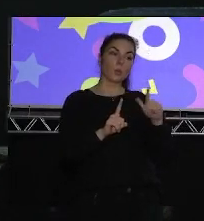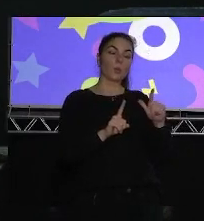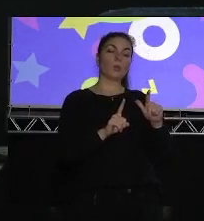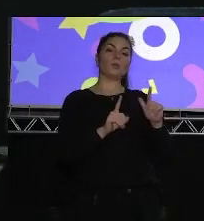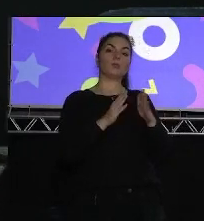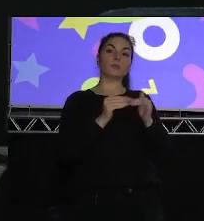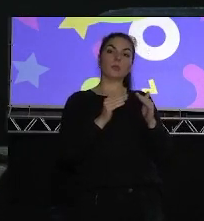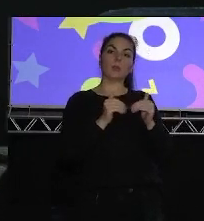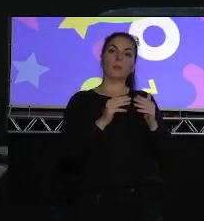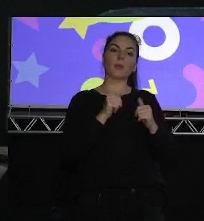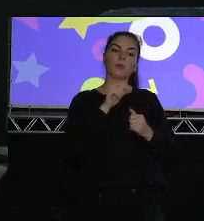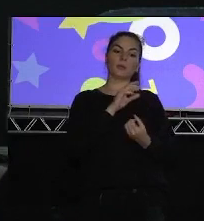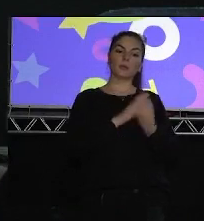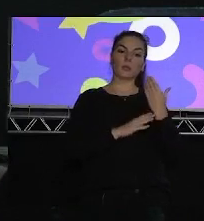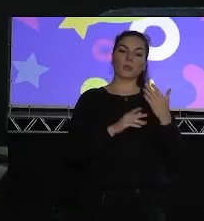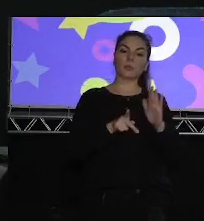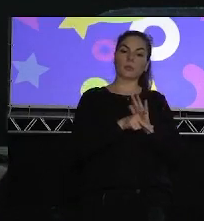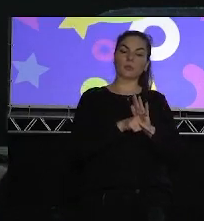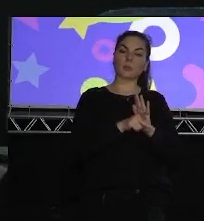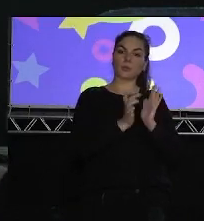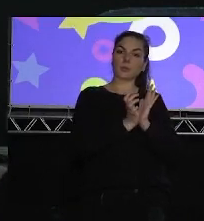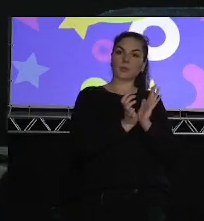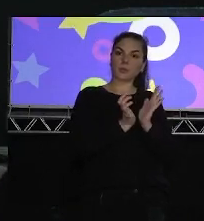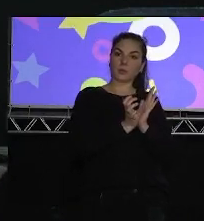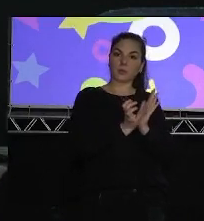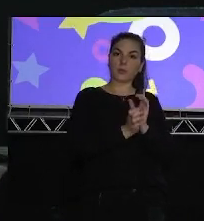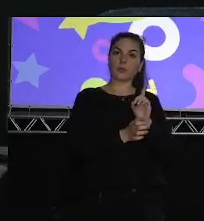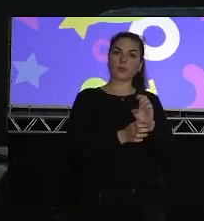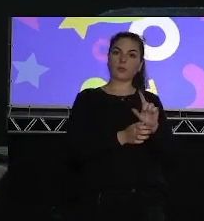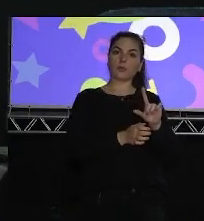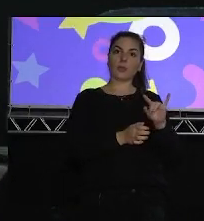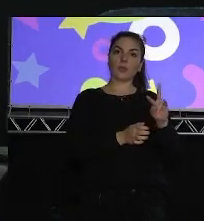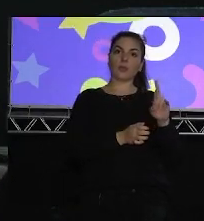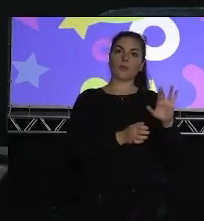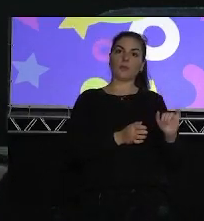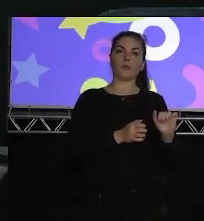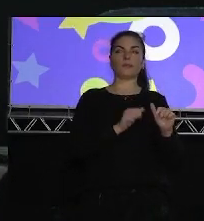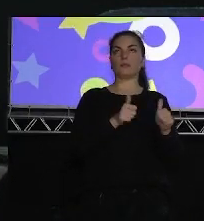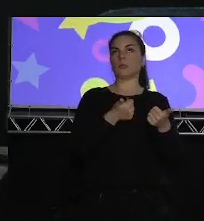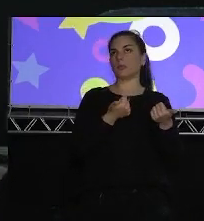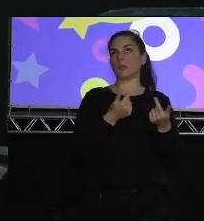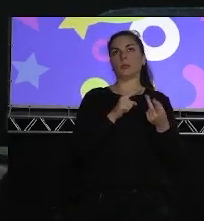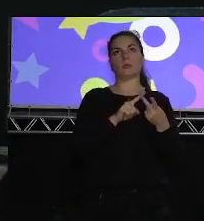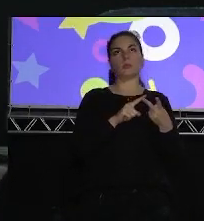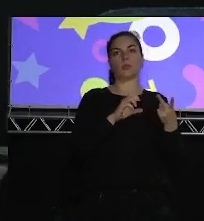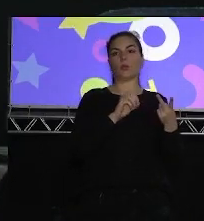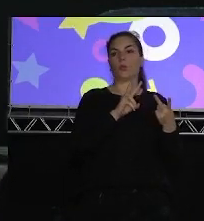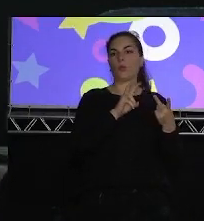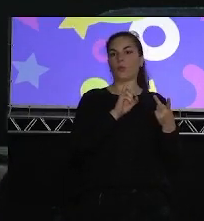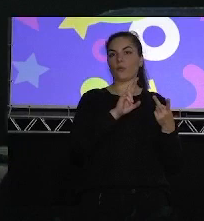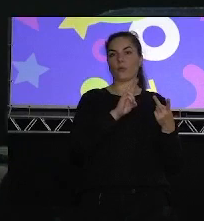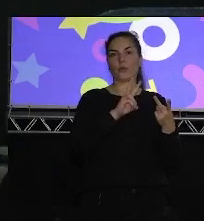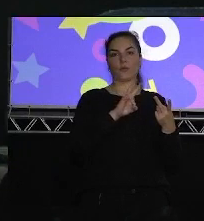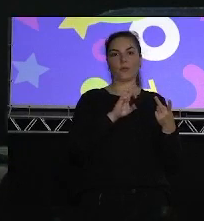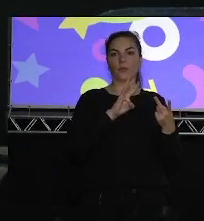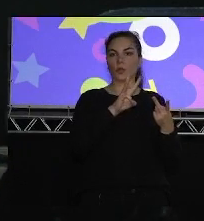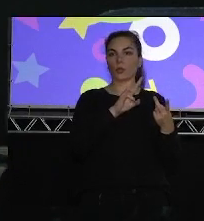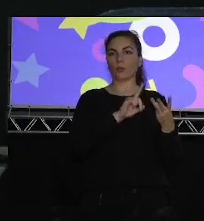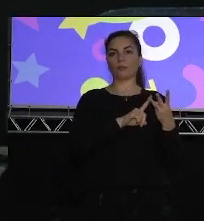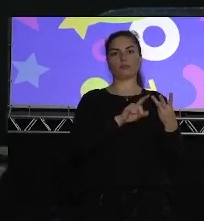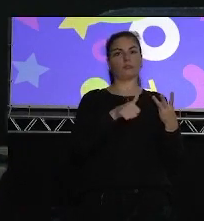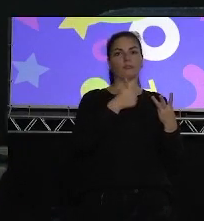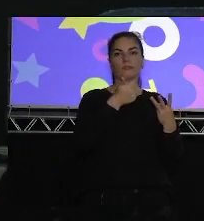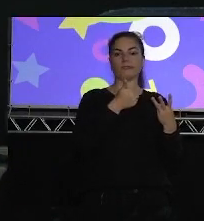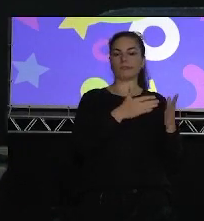pelas próprias equipes, né, de delivery, melhorias, refactory, code review, integrações, melhoria de